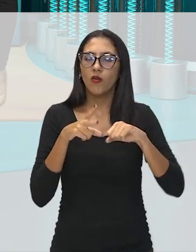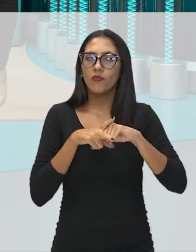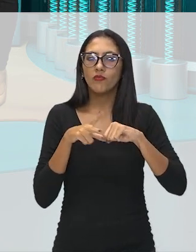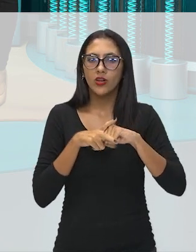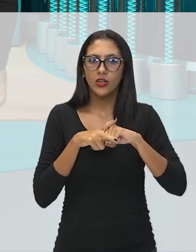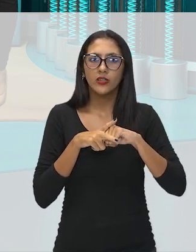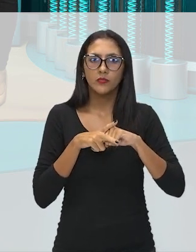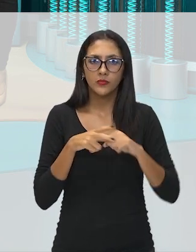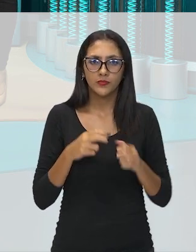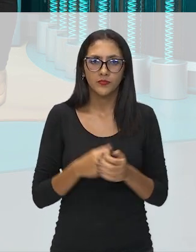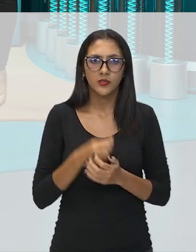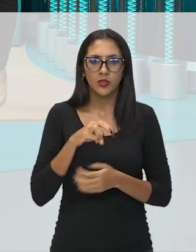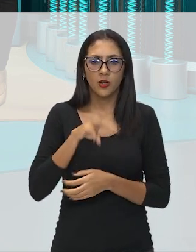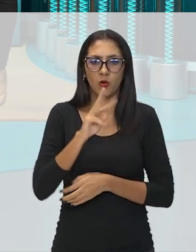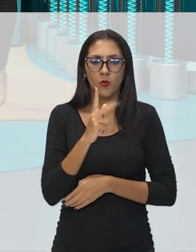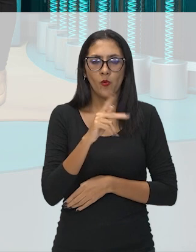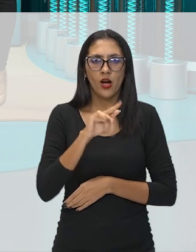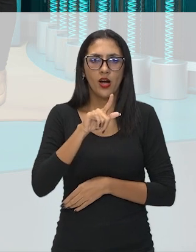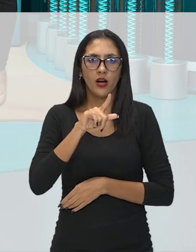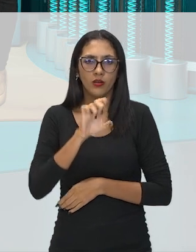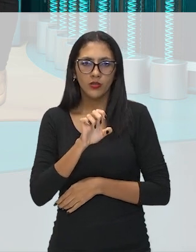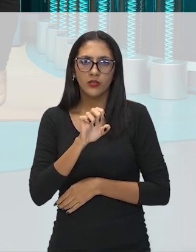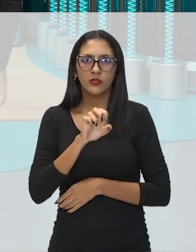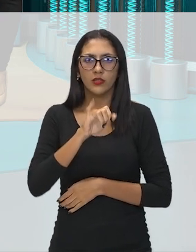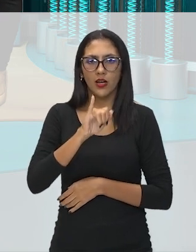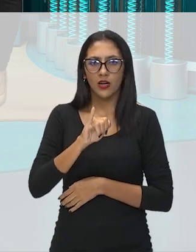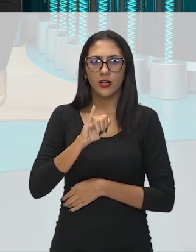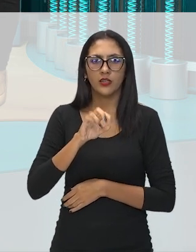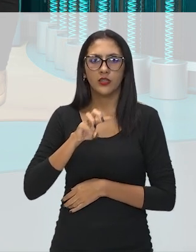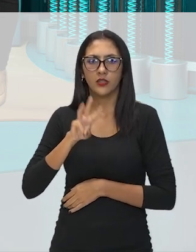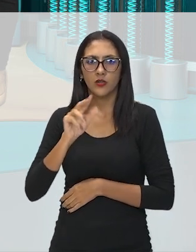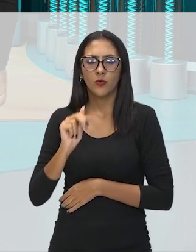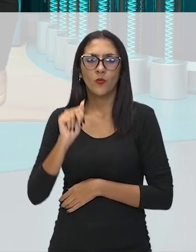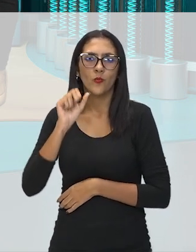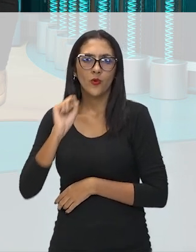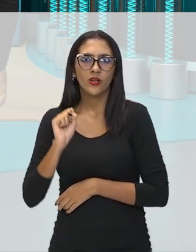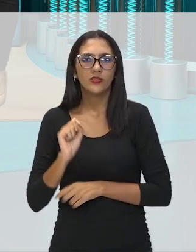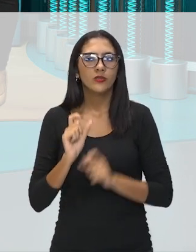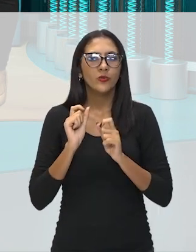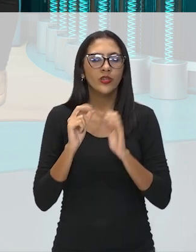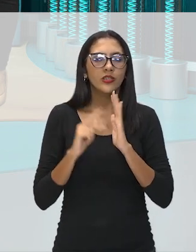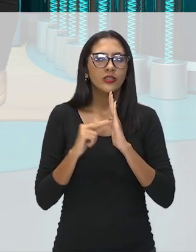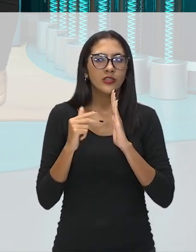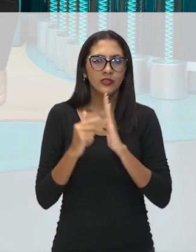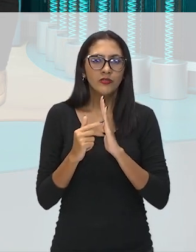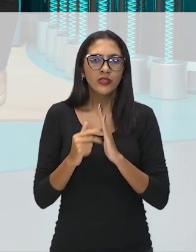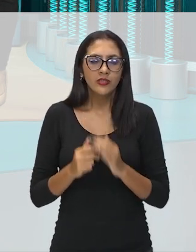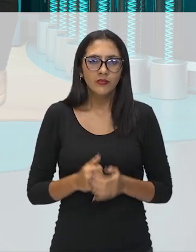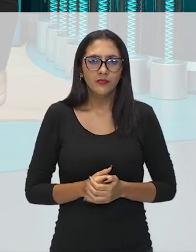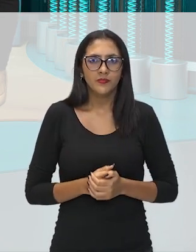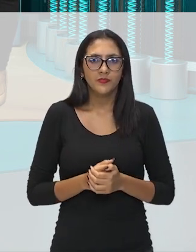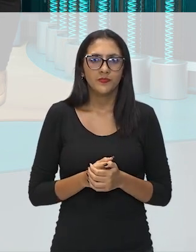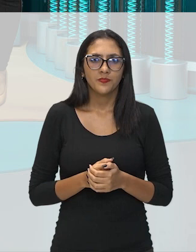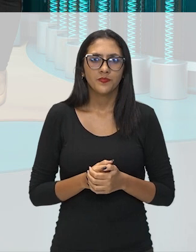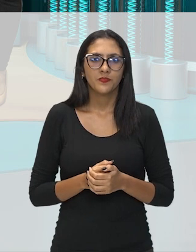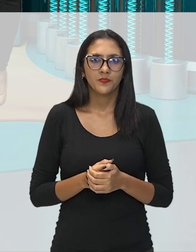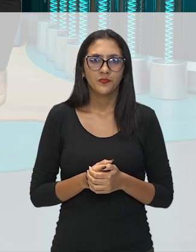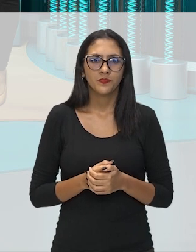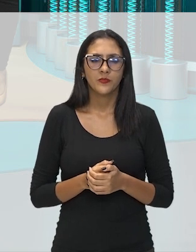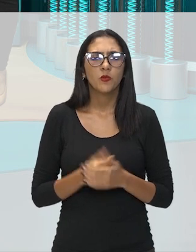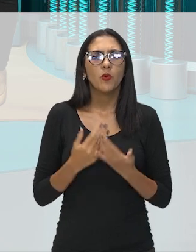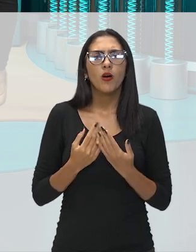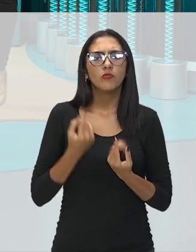I was waiting, past continuous. Isso quer dizer que eu vou completar com o quê? Was meeting ou